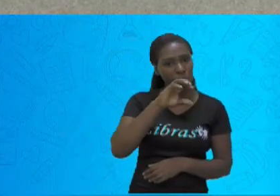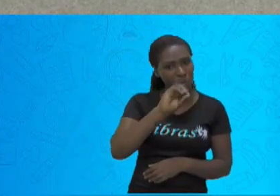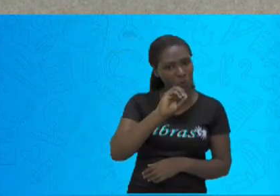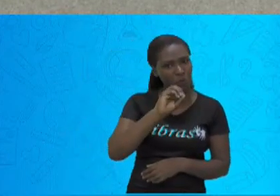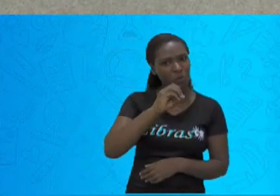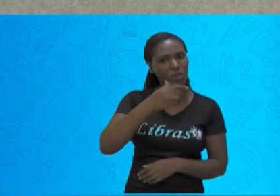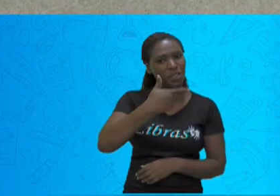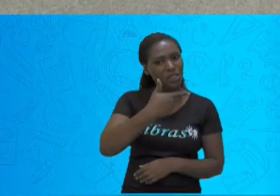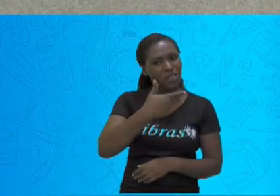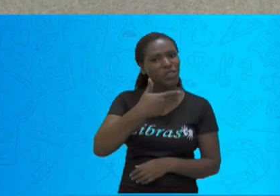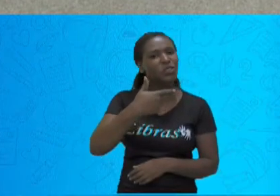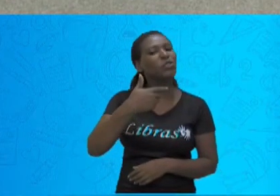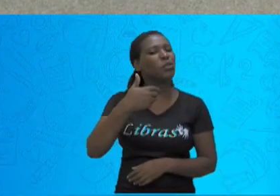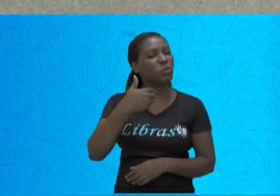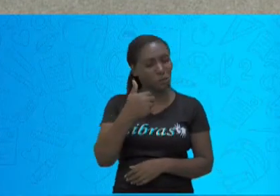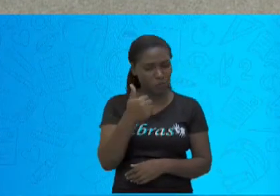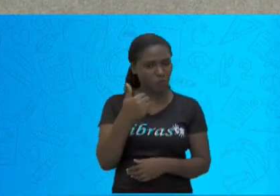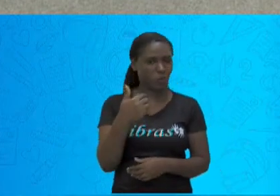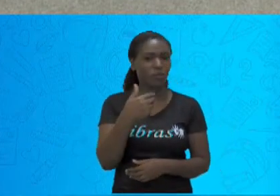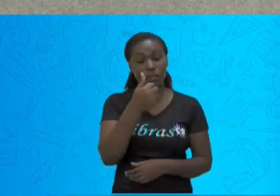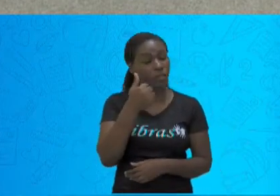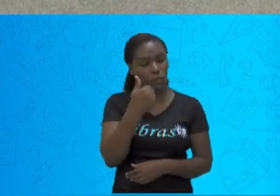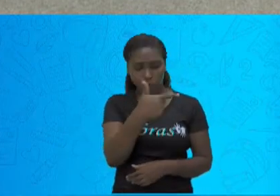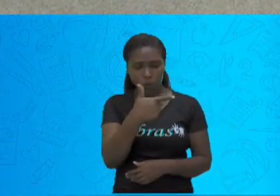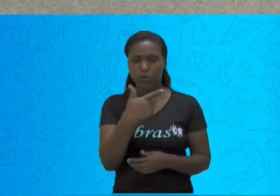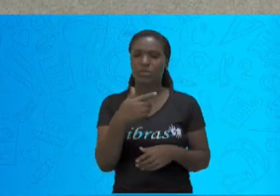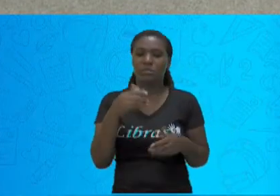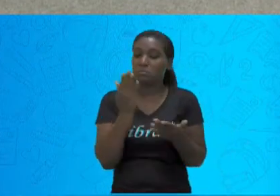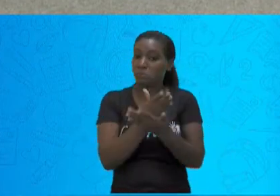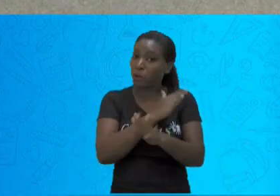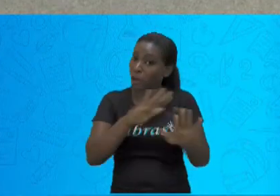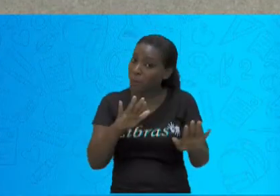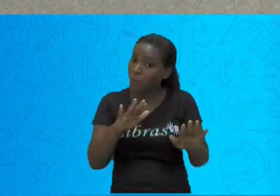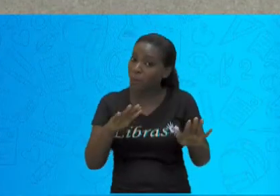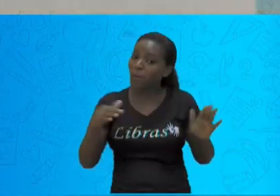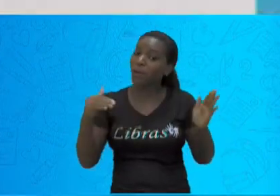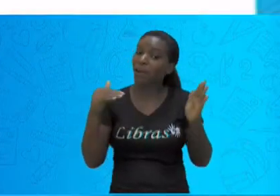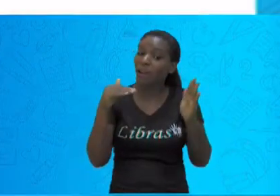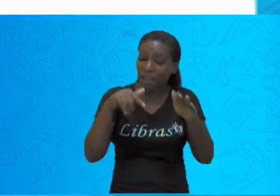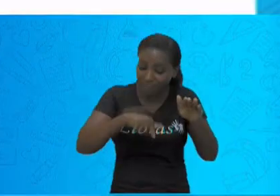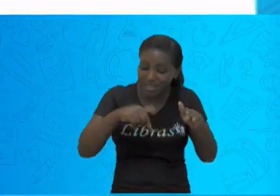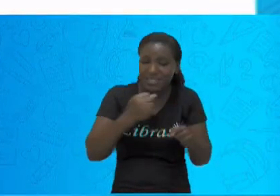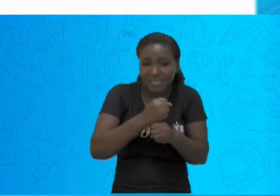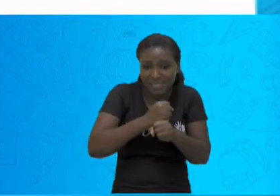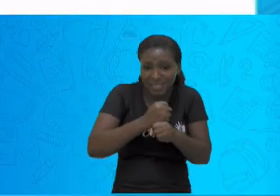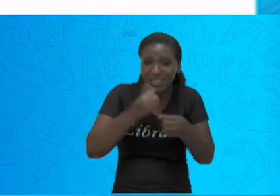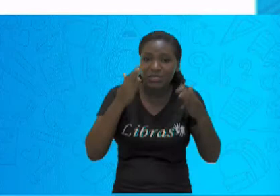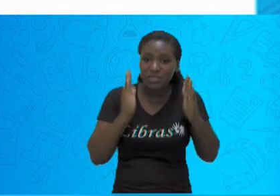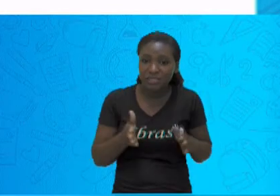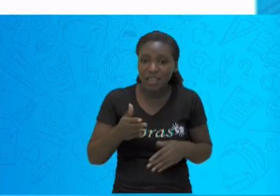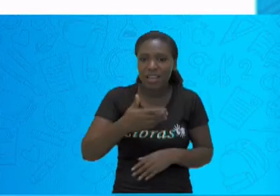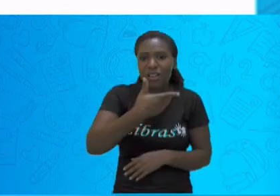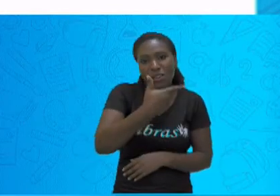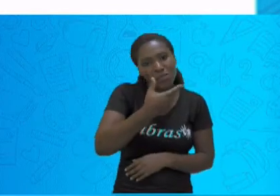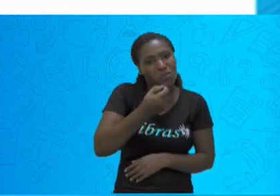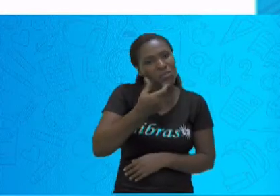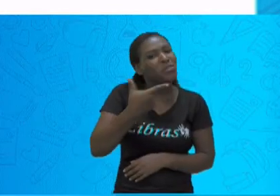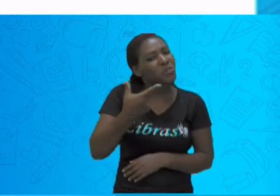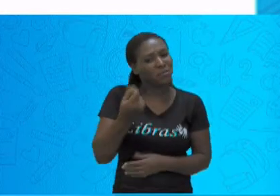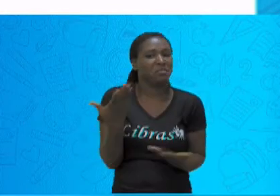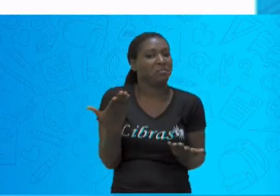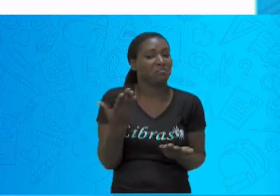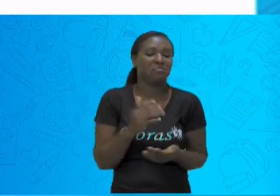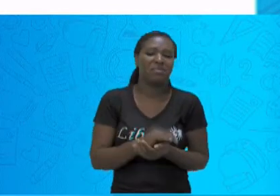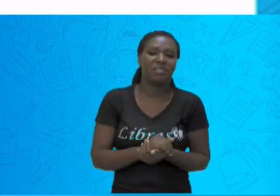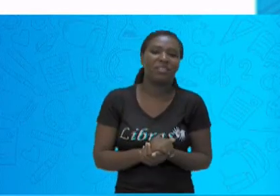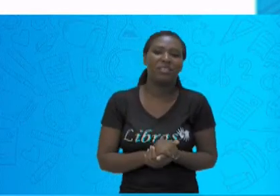acabou e nós já estamos em 2020. A pirâmide social dos maias, ela estabelece no topo os